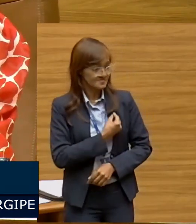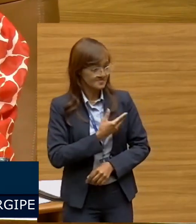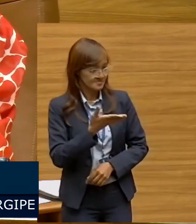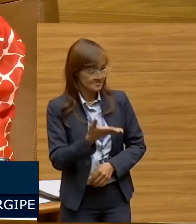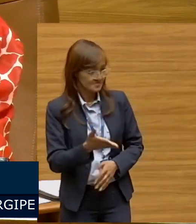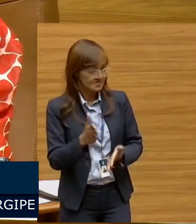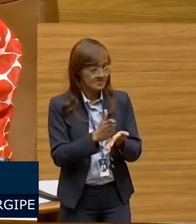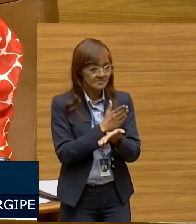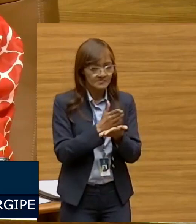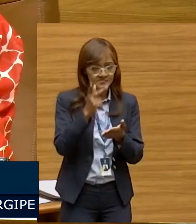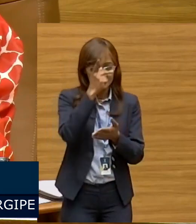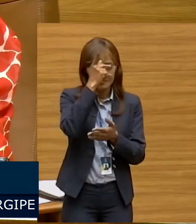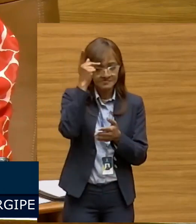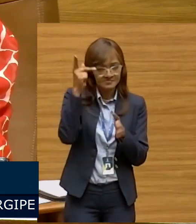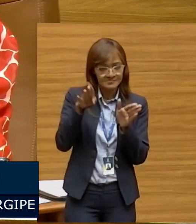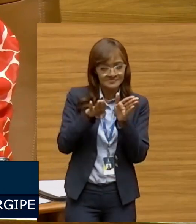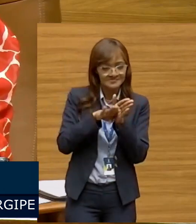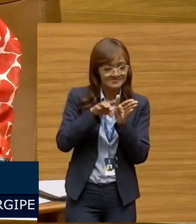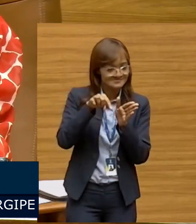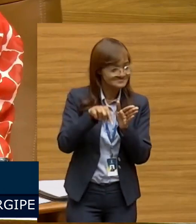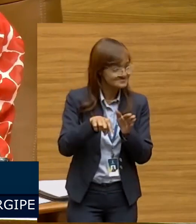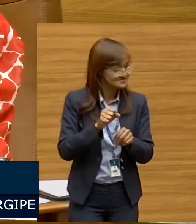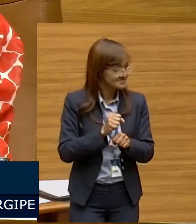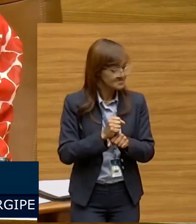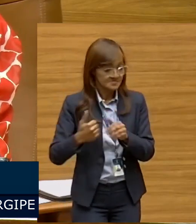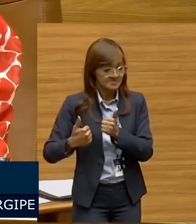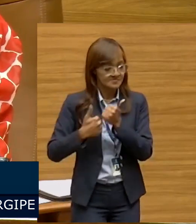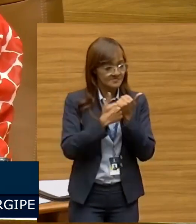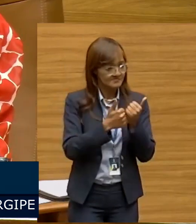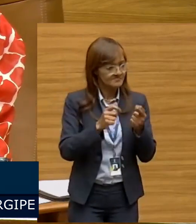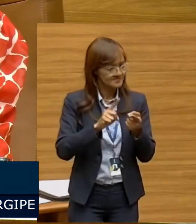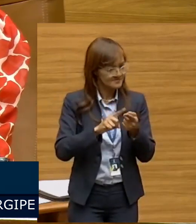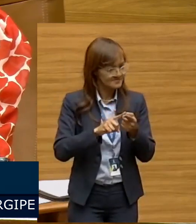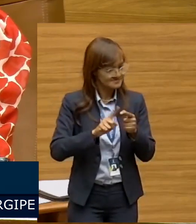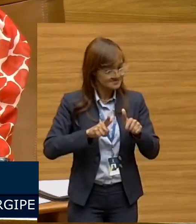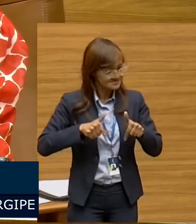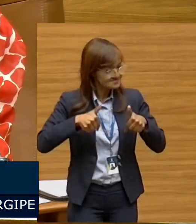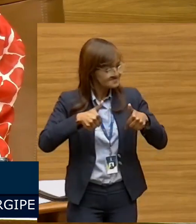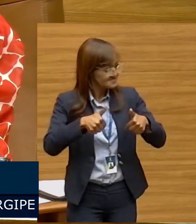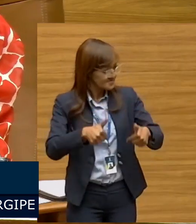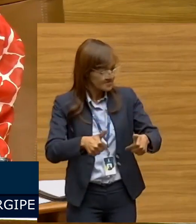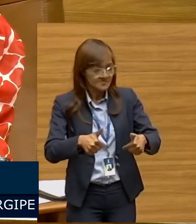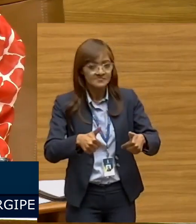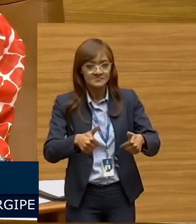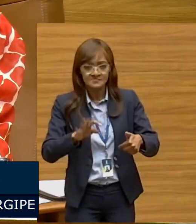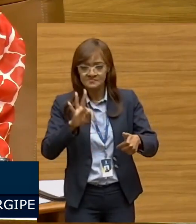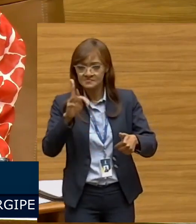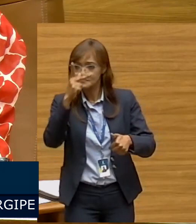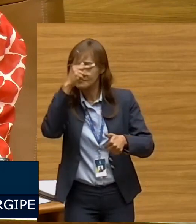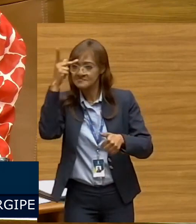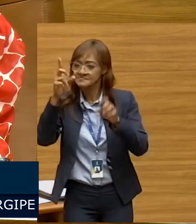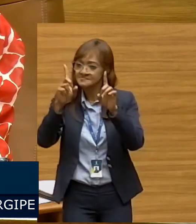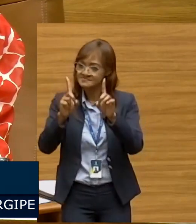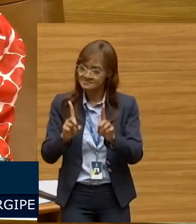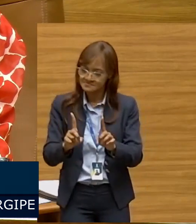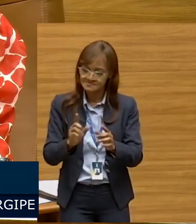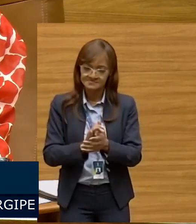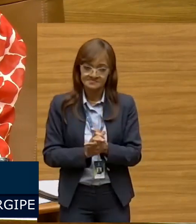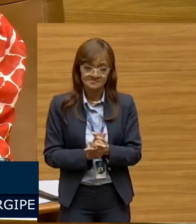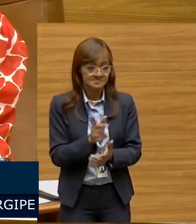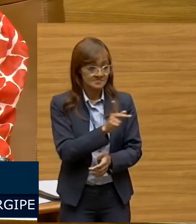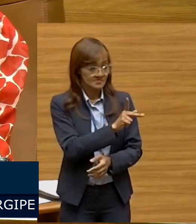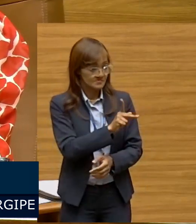de algumas pessoas, né, que contribuem aí na luta de pessoas com deficiência. O senhor presidente